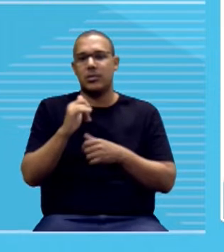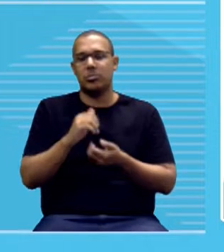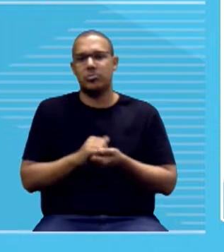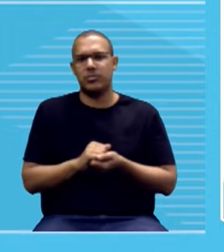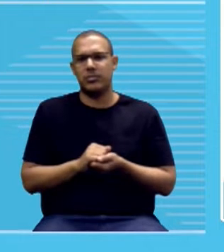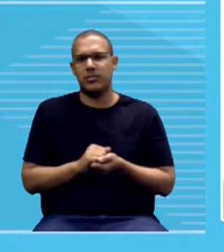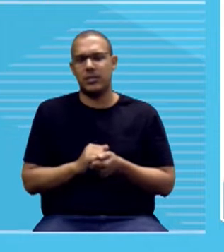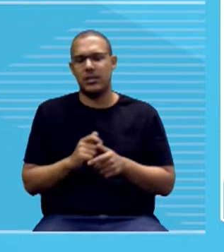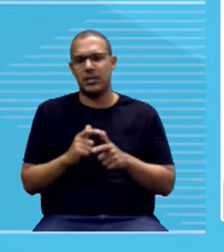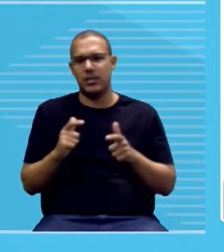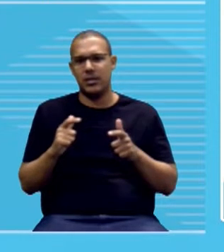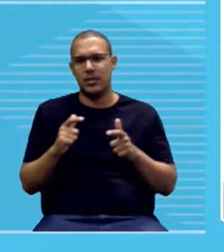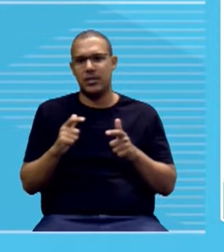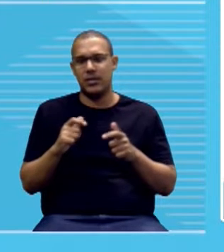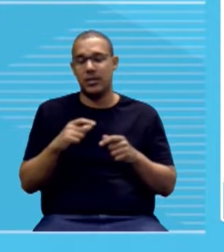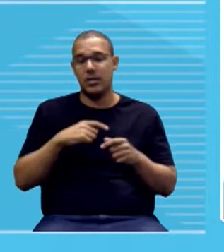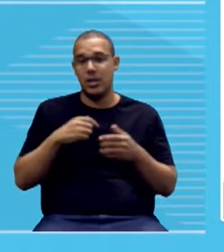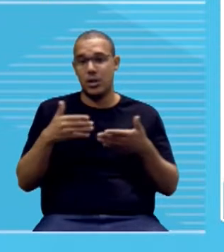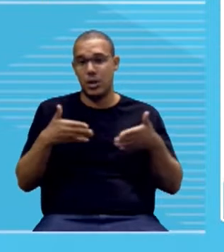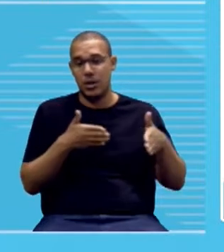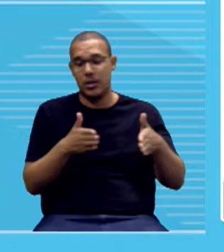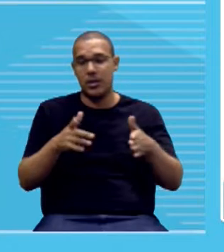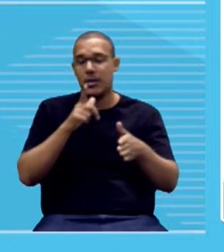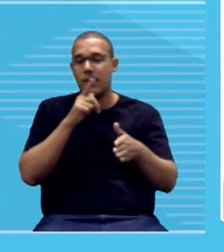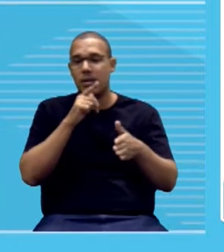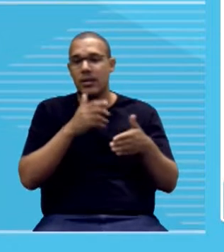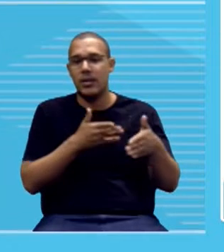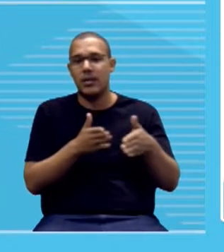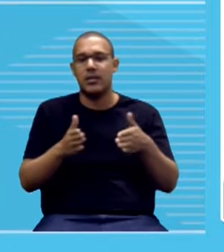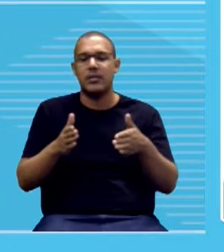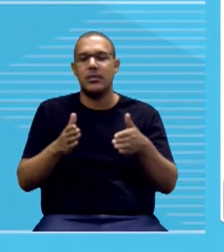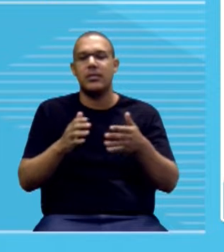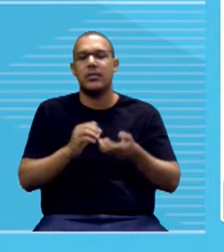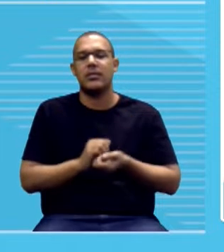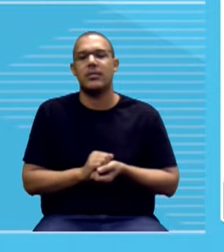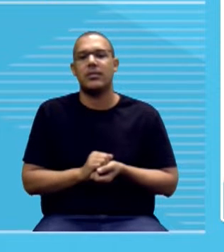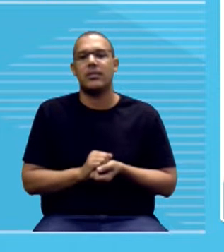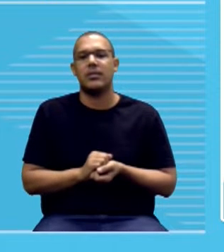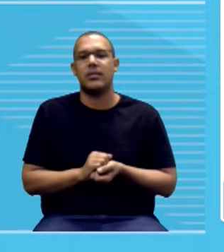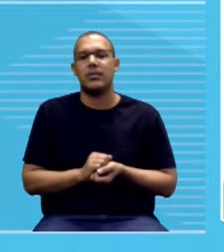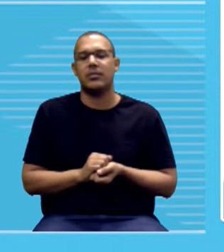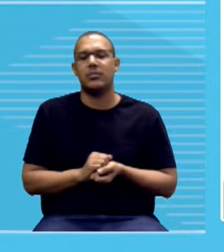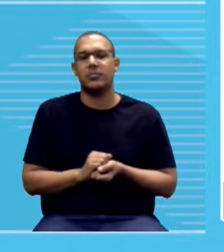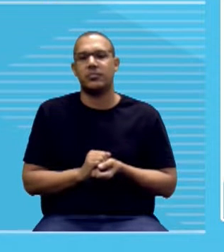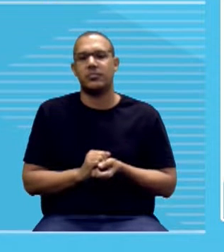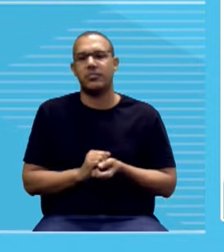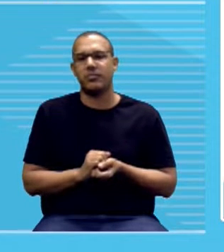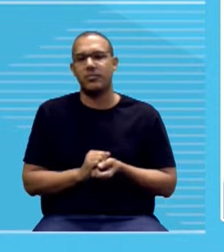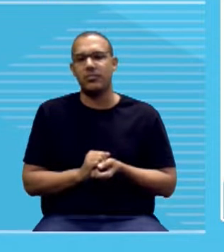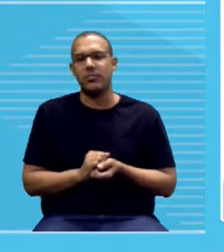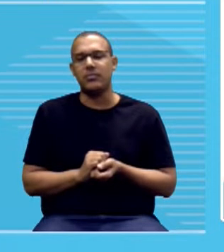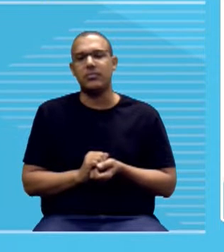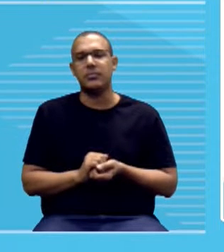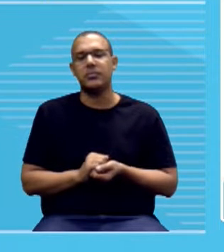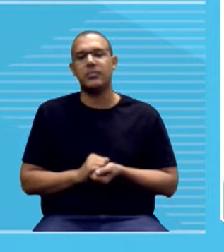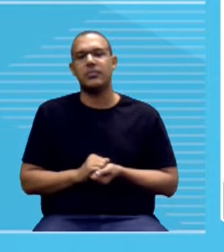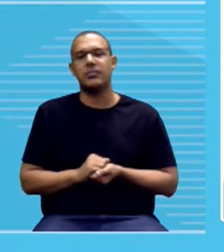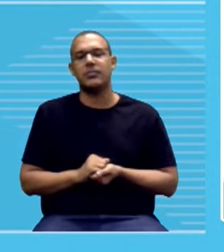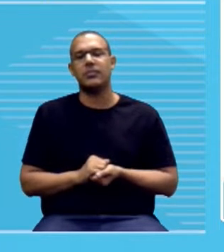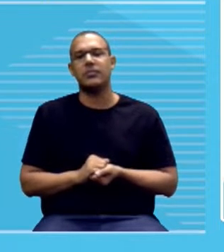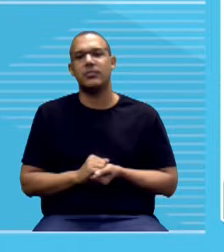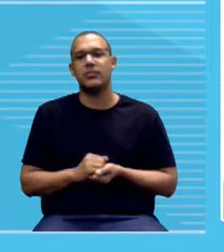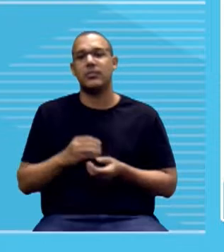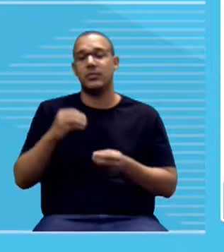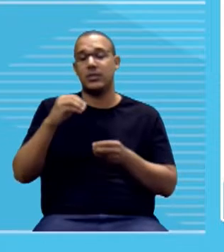grande riqueza elétrica vem de rios, graças a represas, a estoque de água, né, aquelas partes hidrelétricas presentes